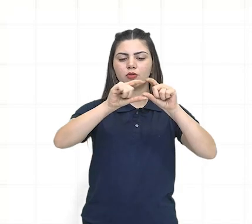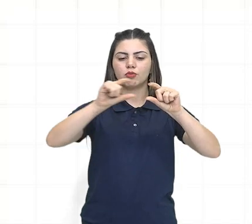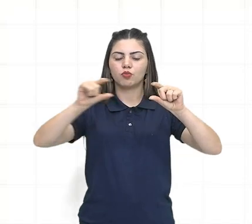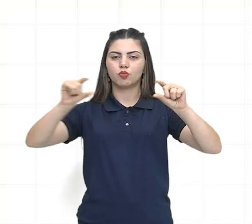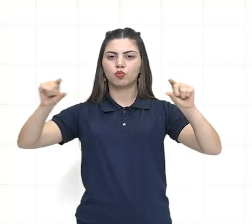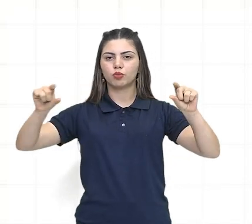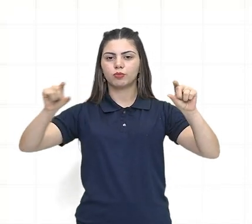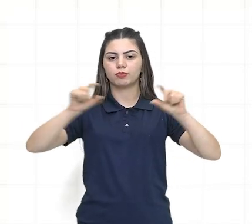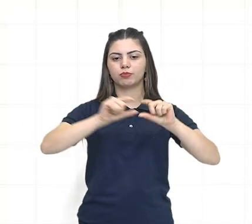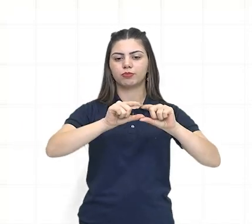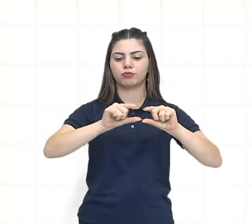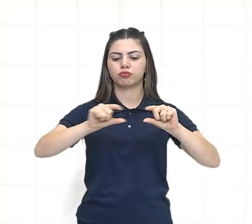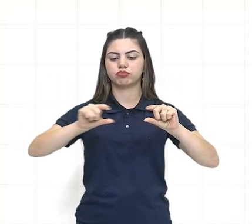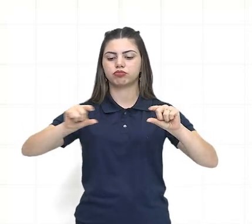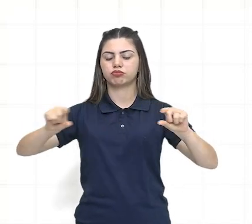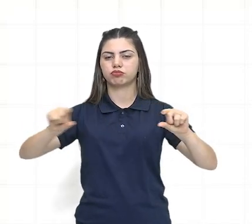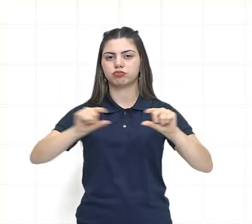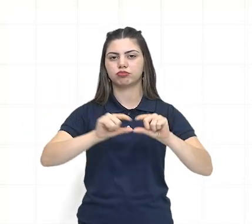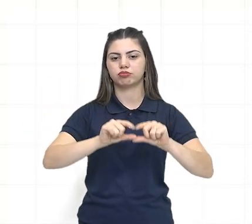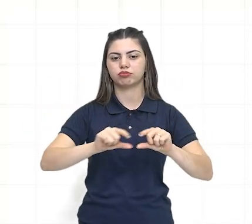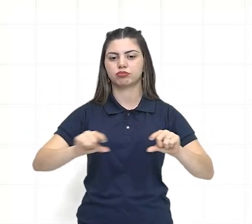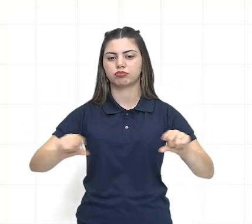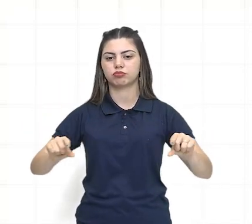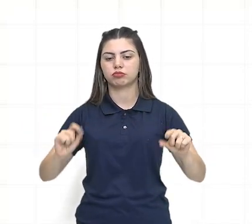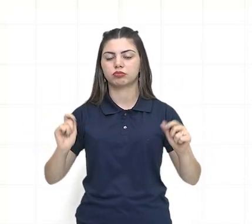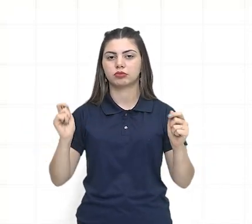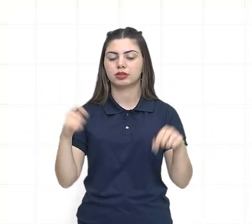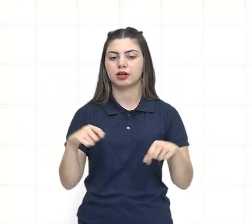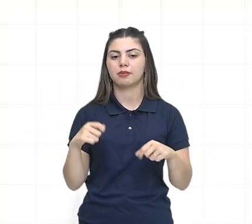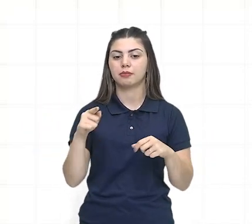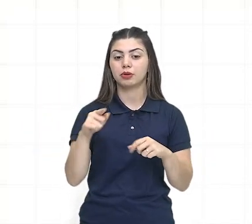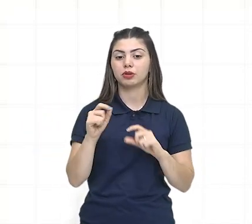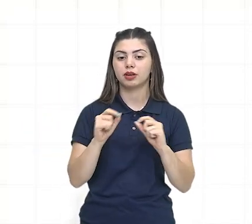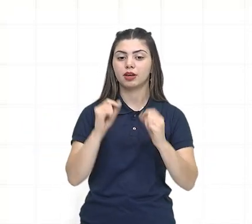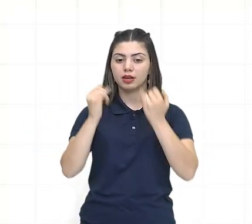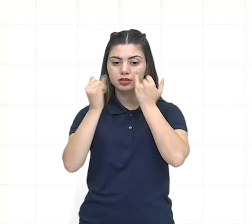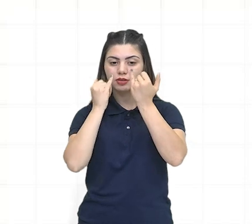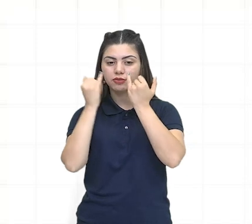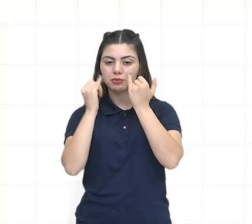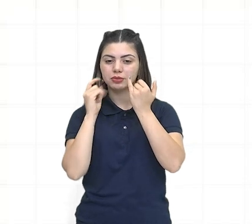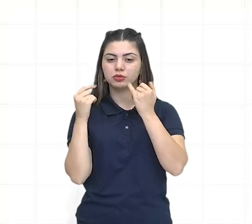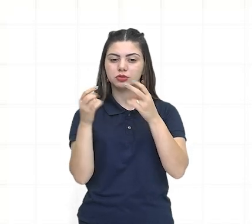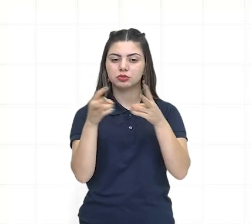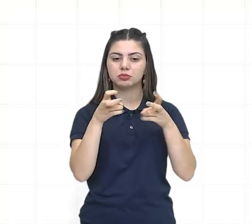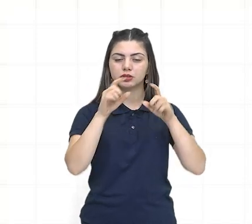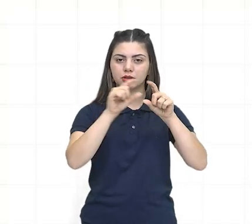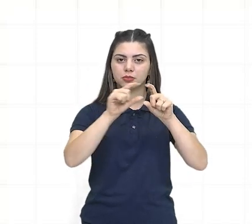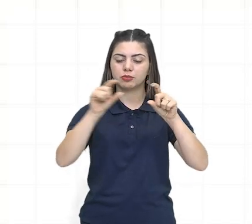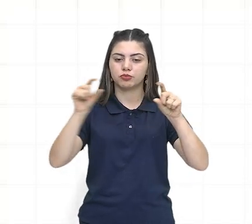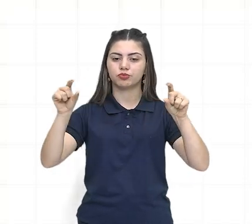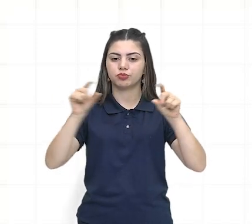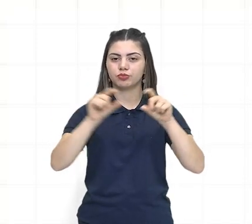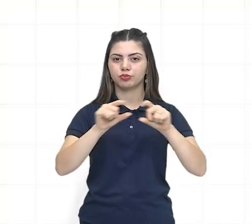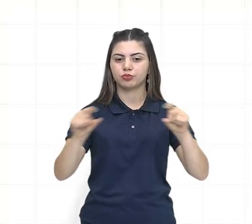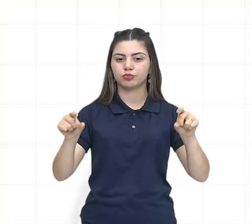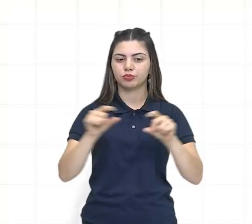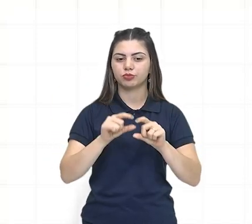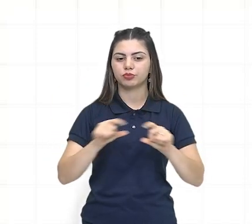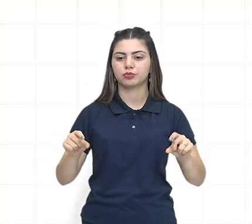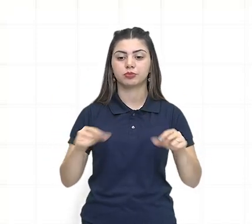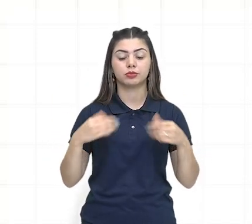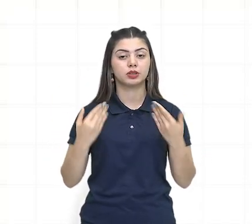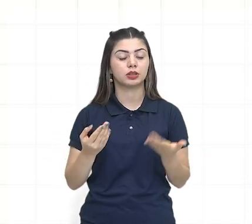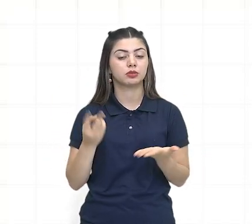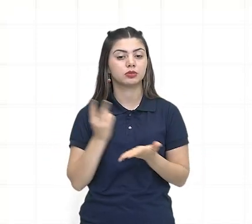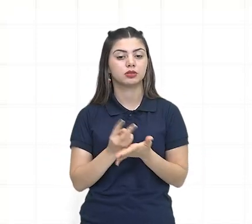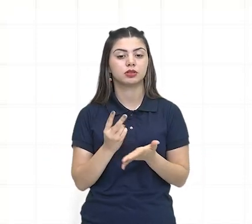onde fazemos as observações no sentido horizontal, correto? Então, toda